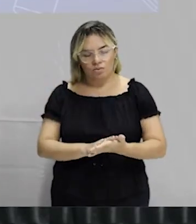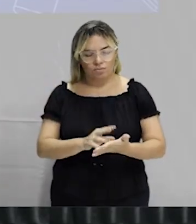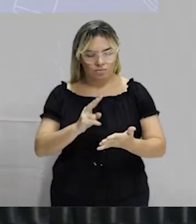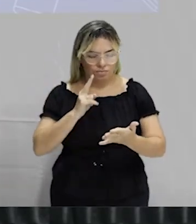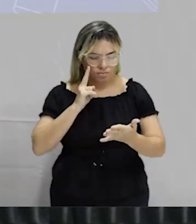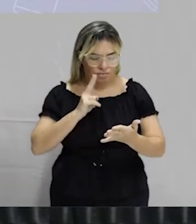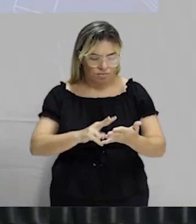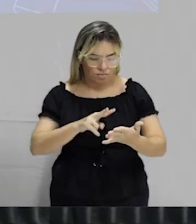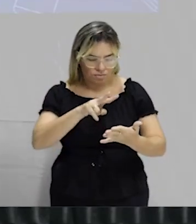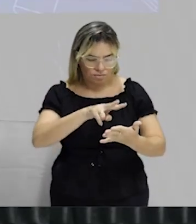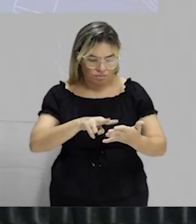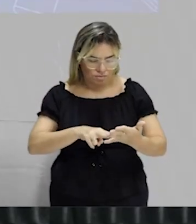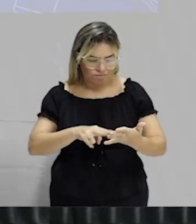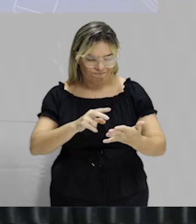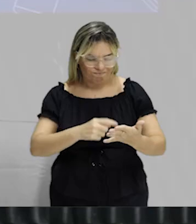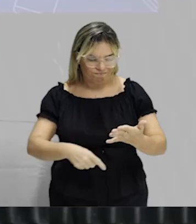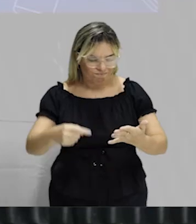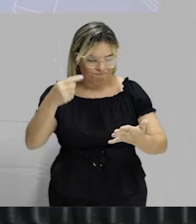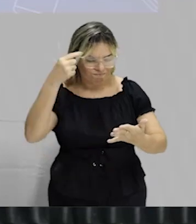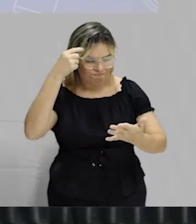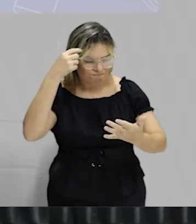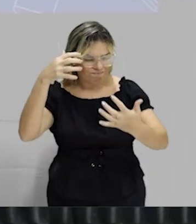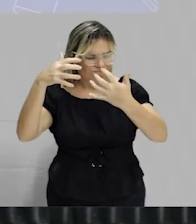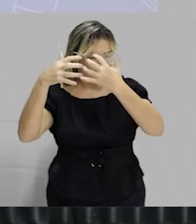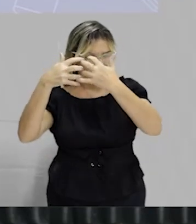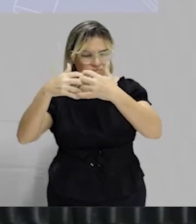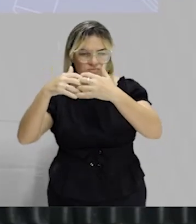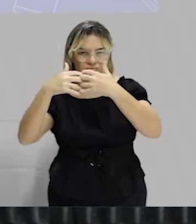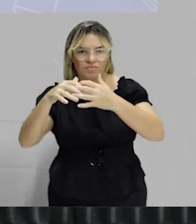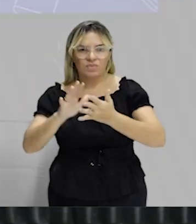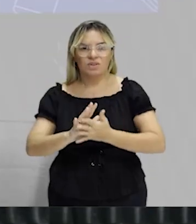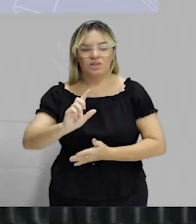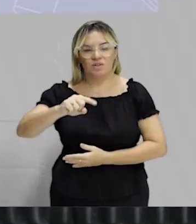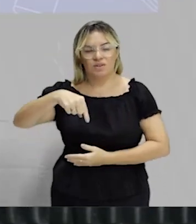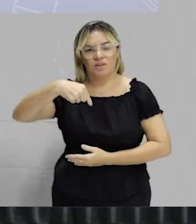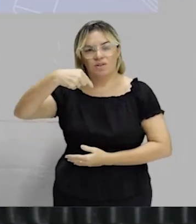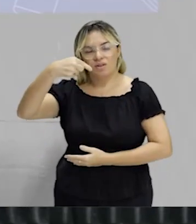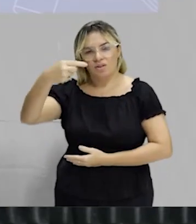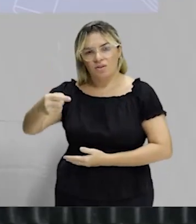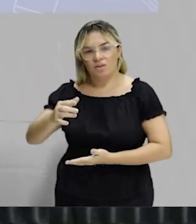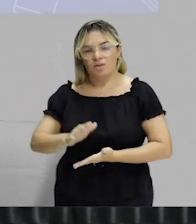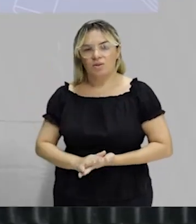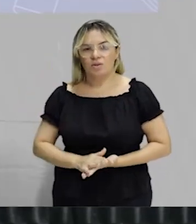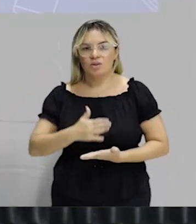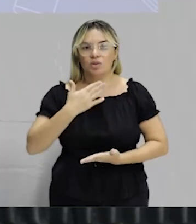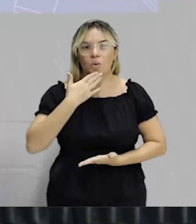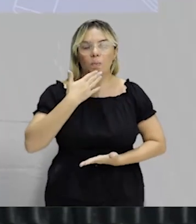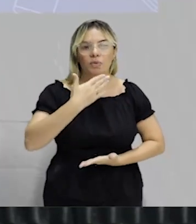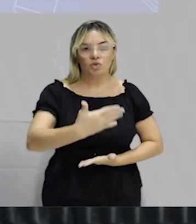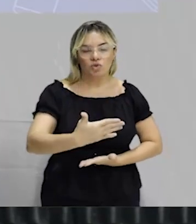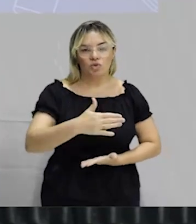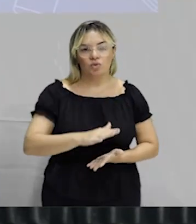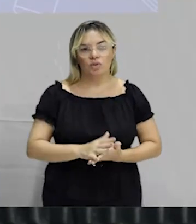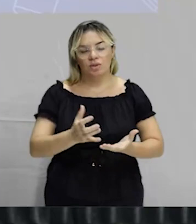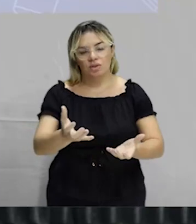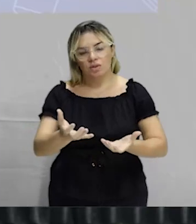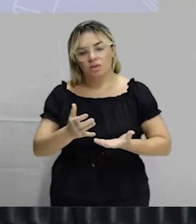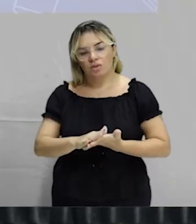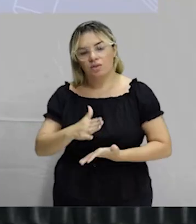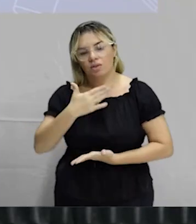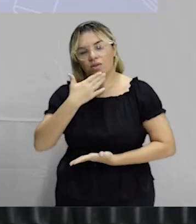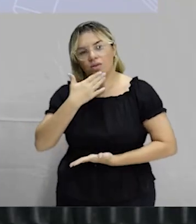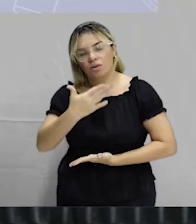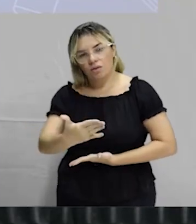vamos pensar esse texto. Depois disso, eles vão colocar o comando para você. O